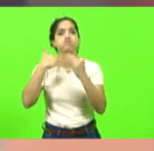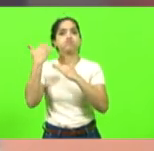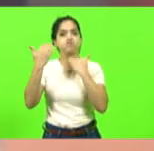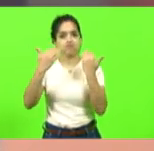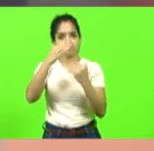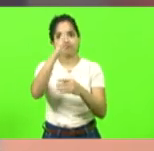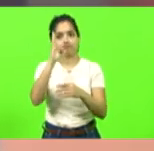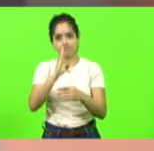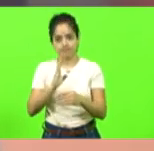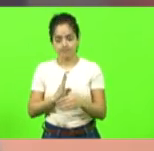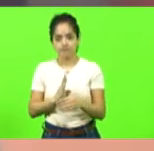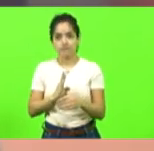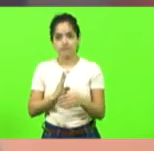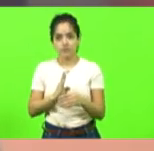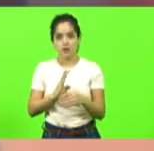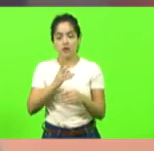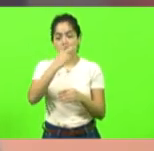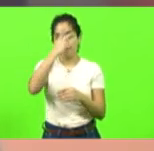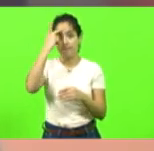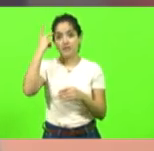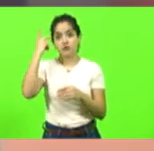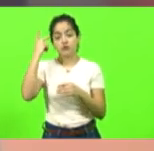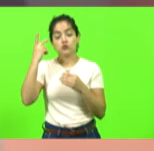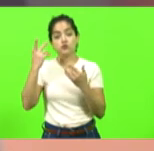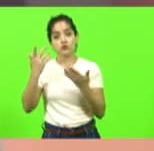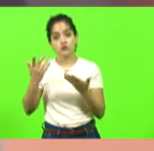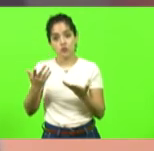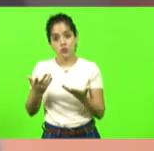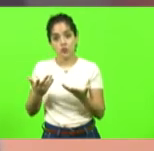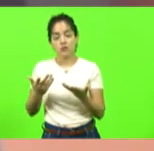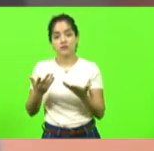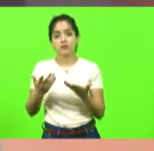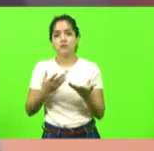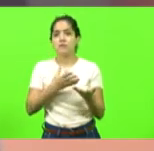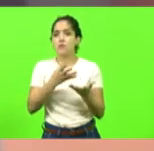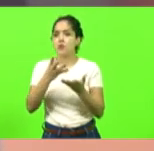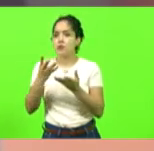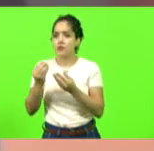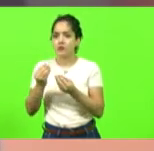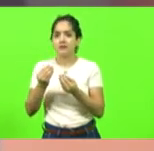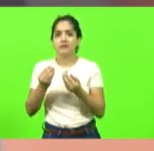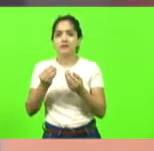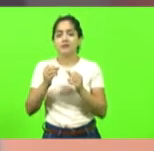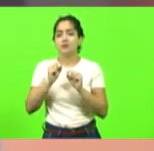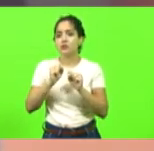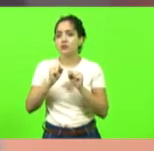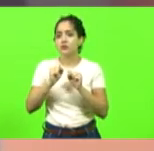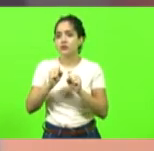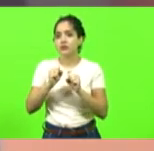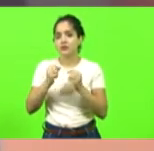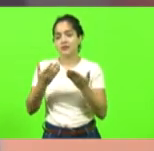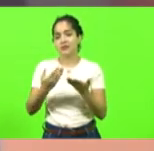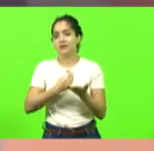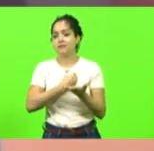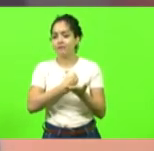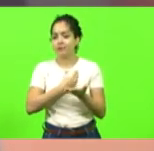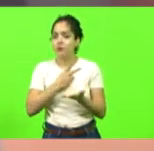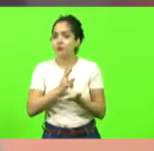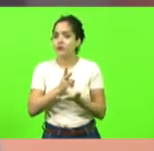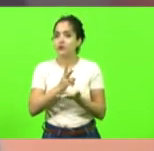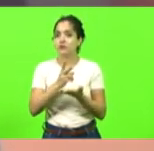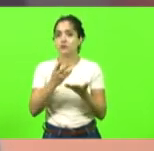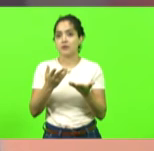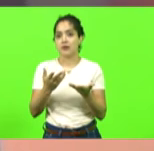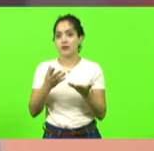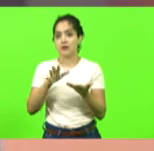mortes, pessoas que poderiam, muitas delas, estar vivas. Eu estava no aeroporto